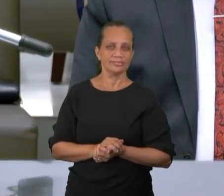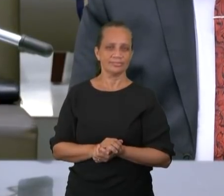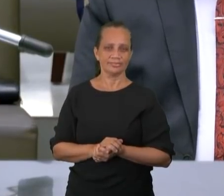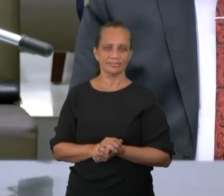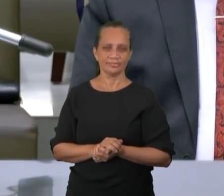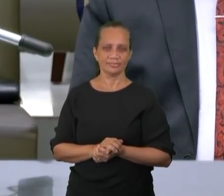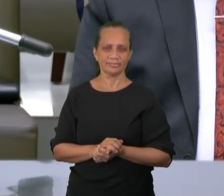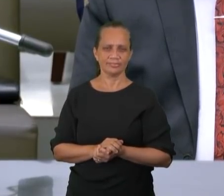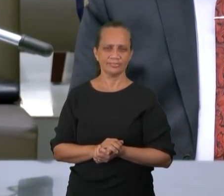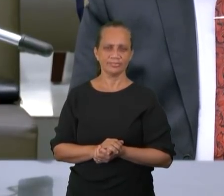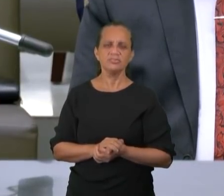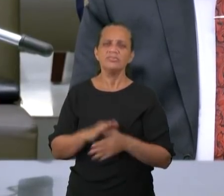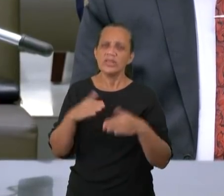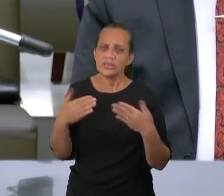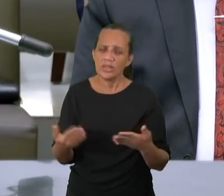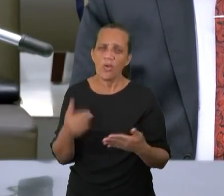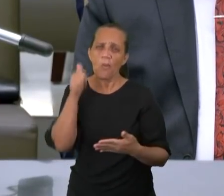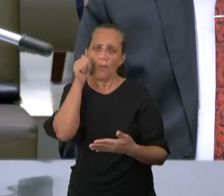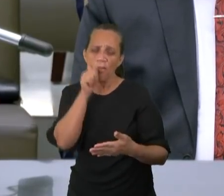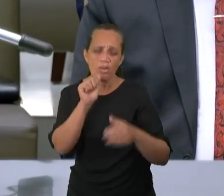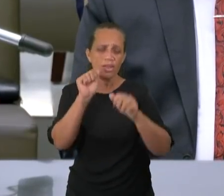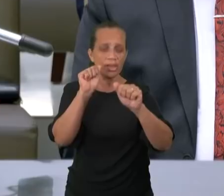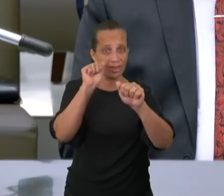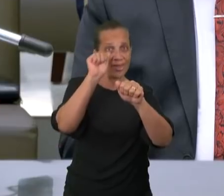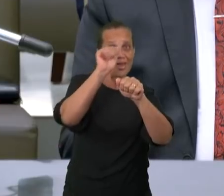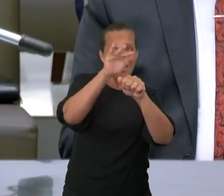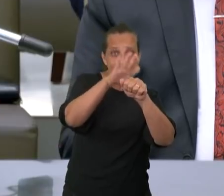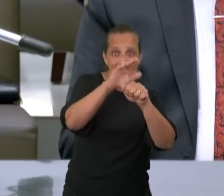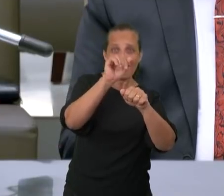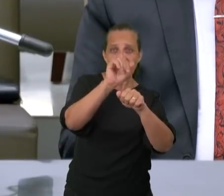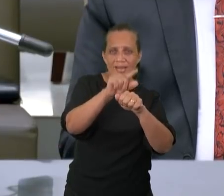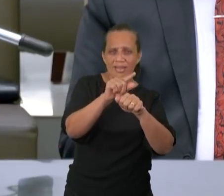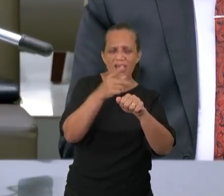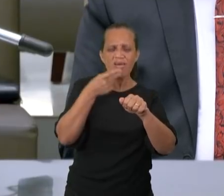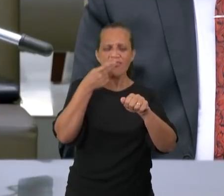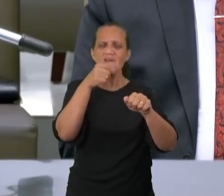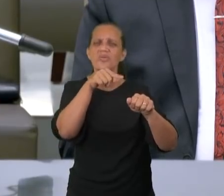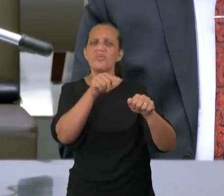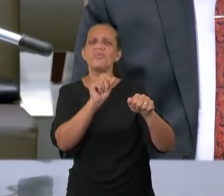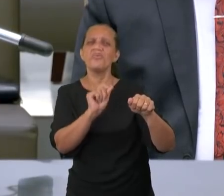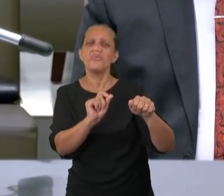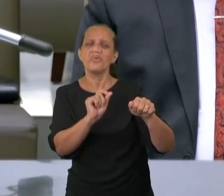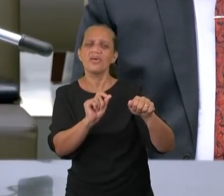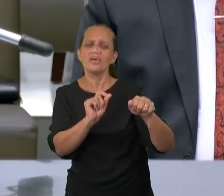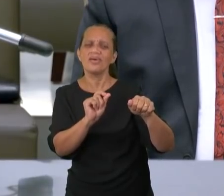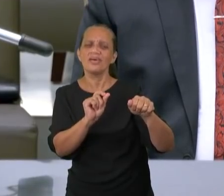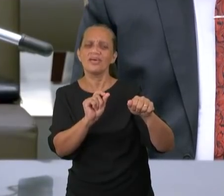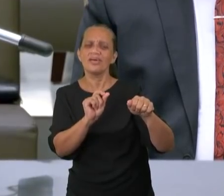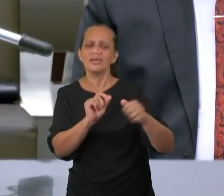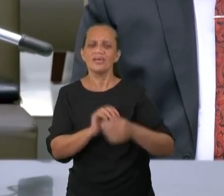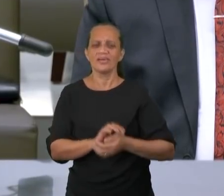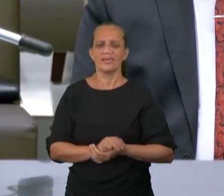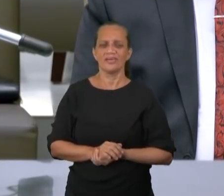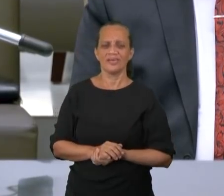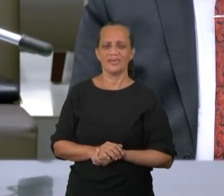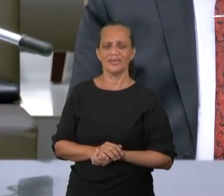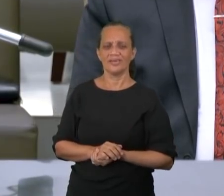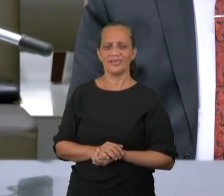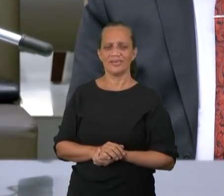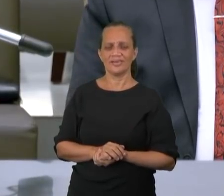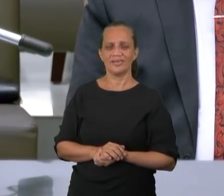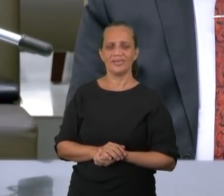O que dizer de Ana, irmãos? Vou até desligar aqui o